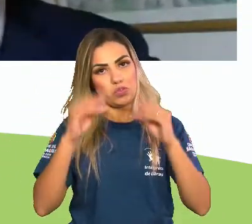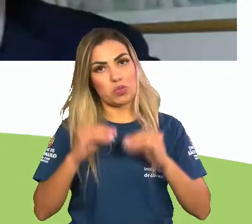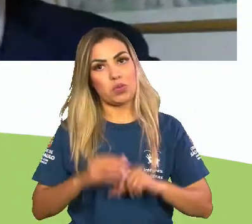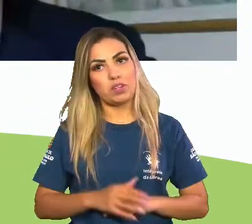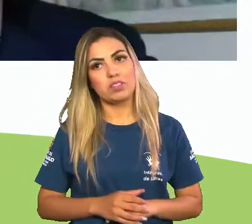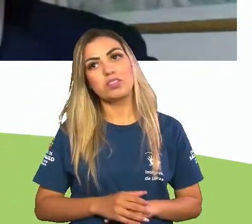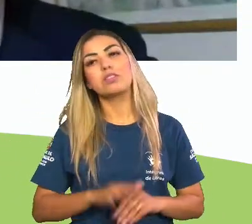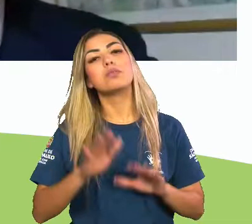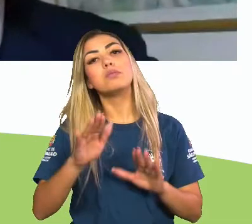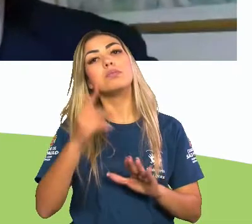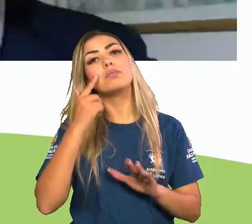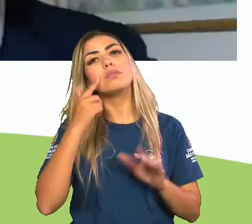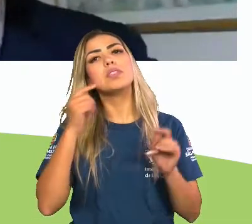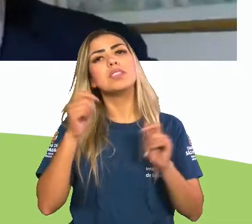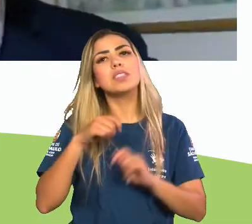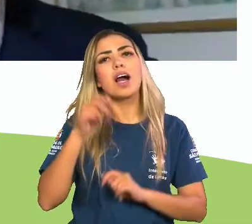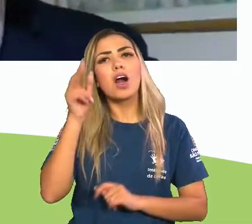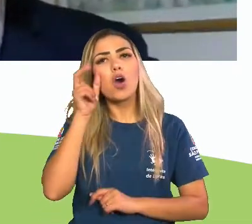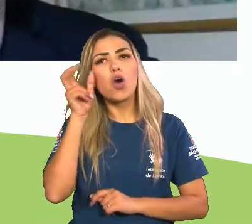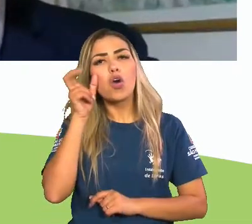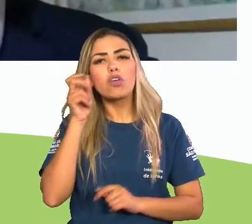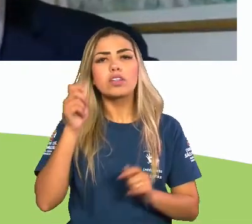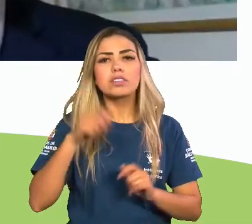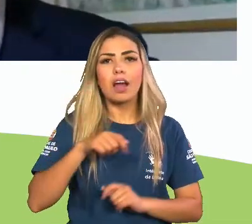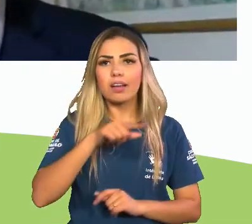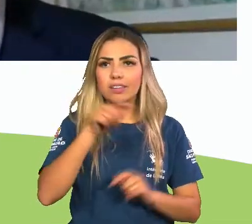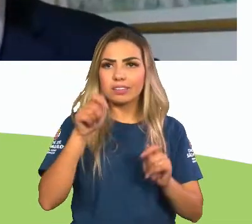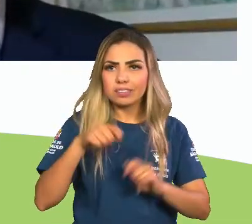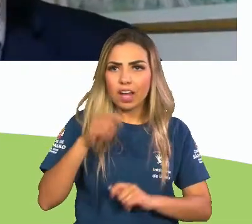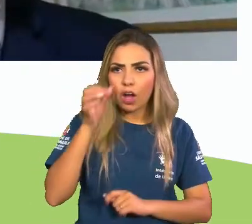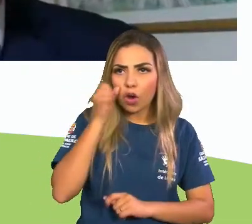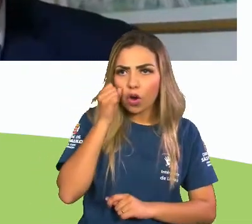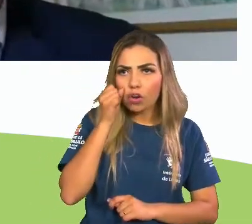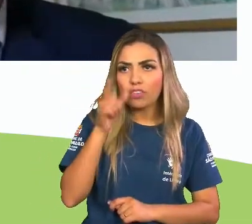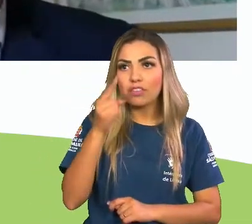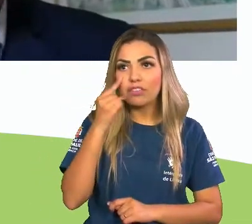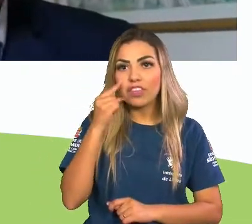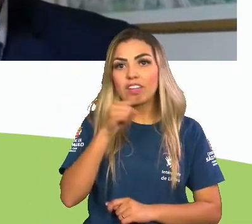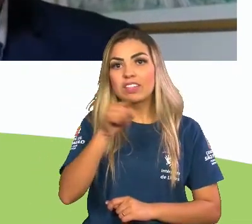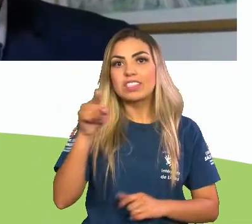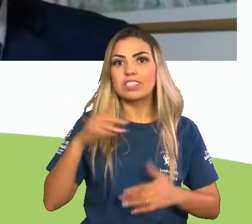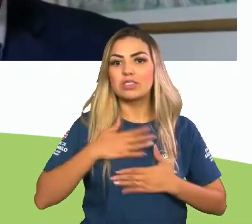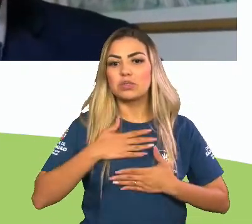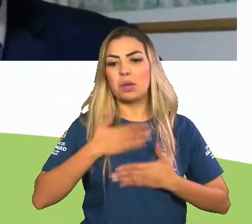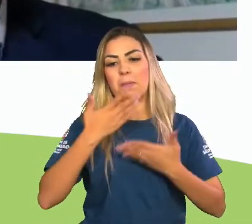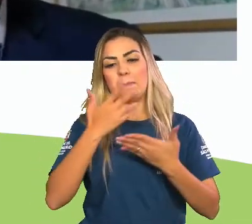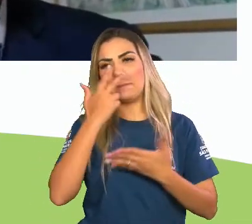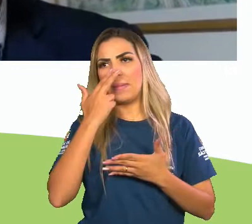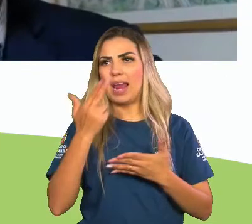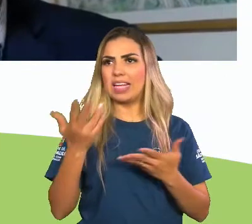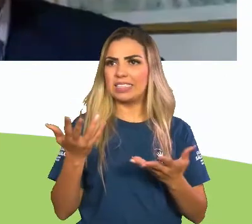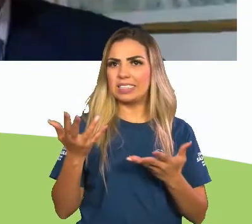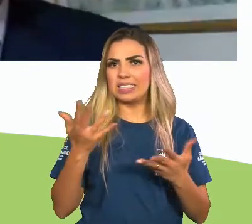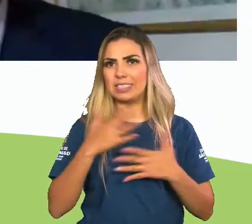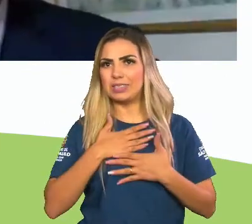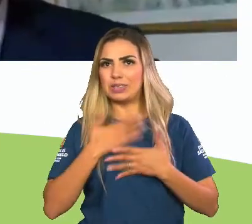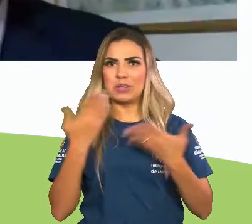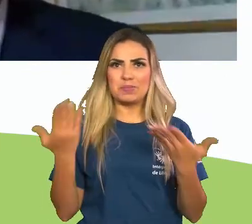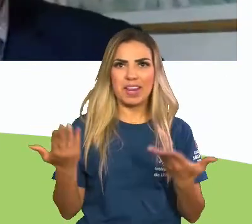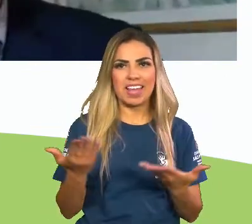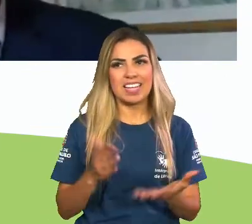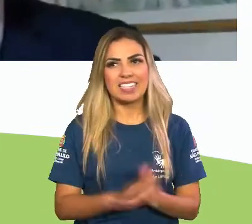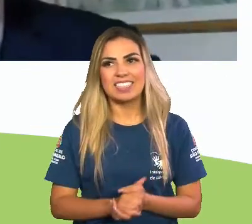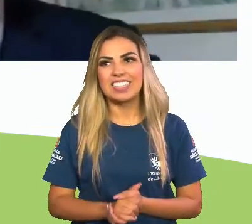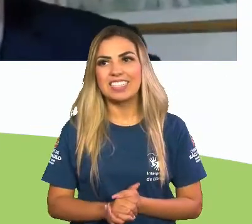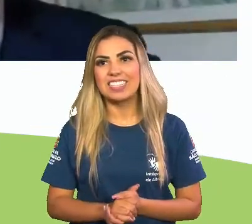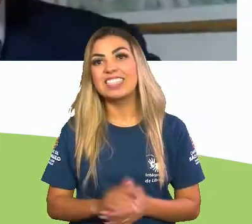vamos ver se a gente consegue te ouvir, porque pelo visto você está me ouvindo, eu já vi essa cara de surpresa, de nossa, alguma surpresa? Vamos ver se